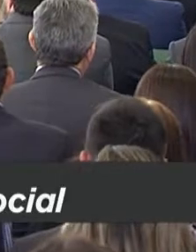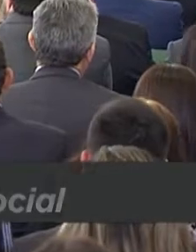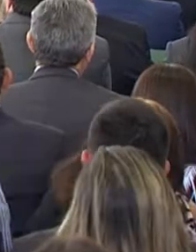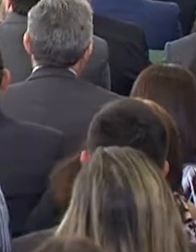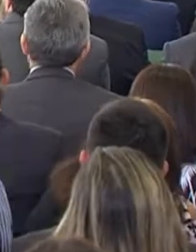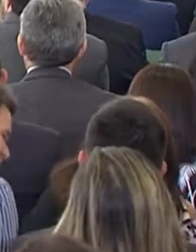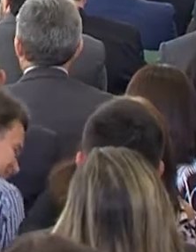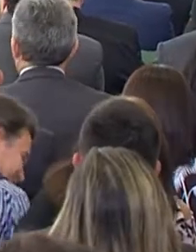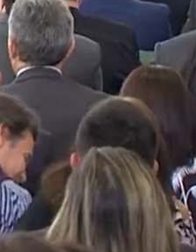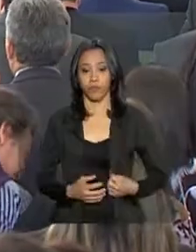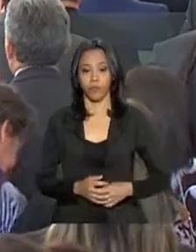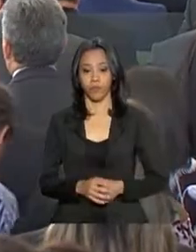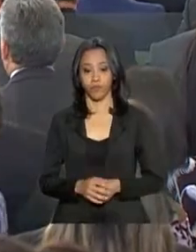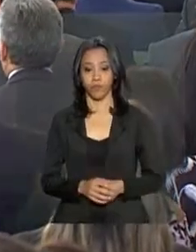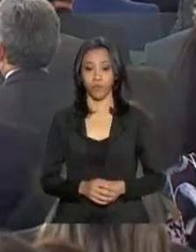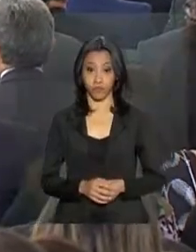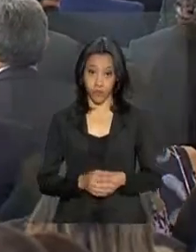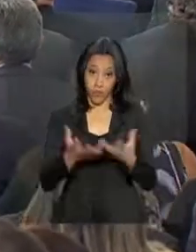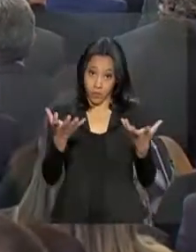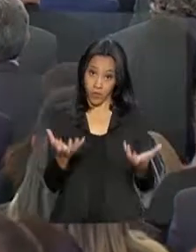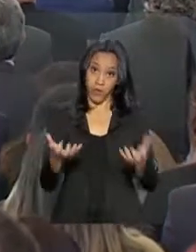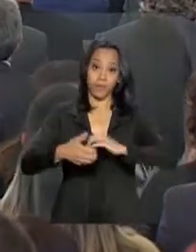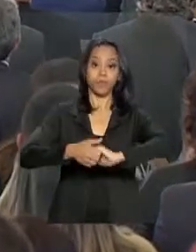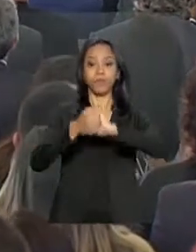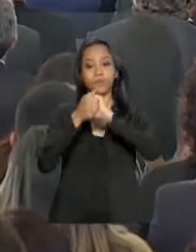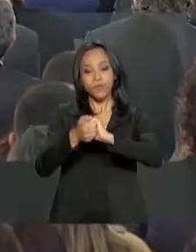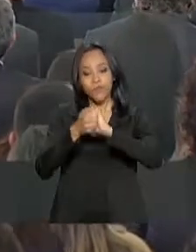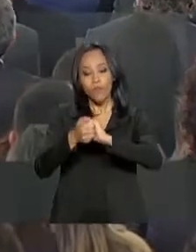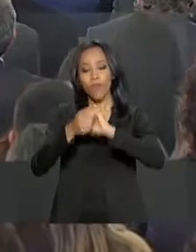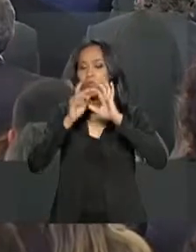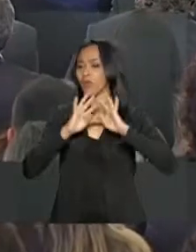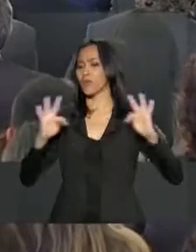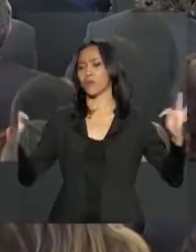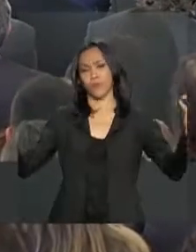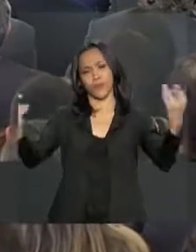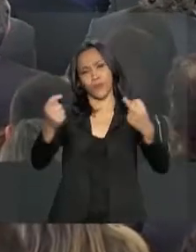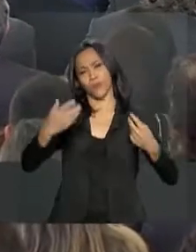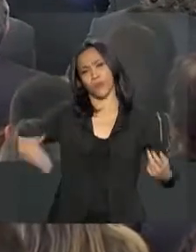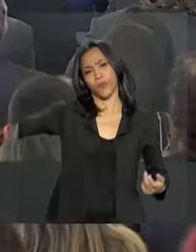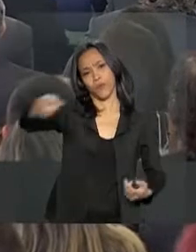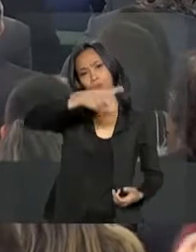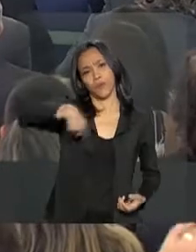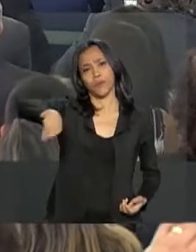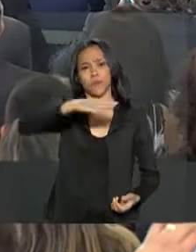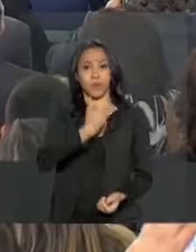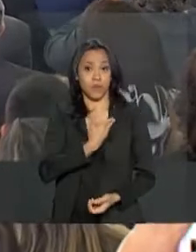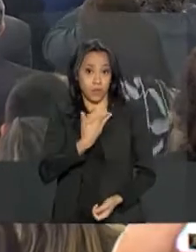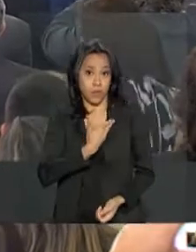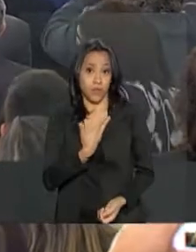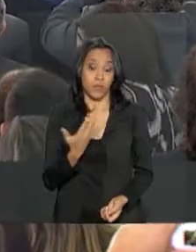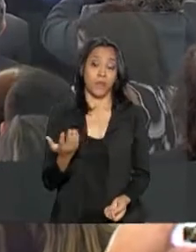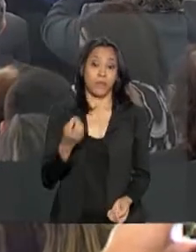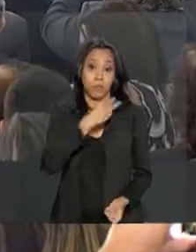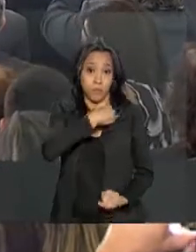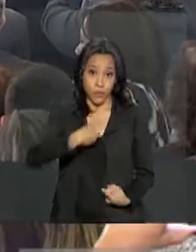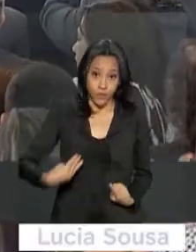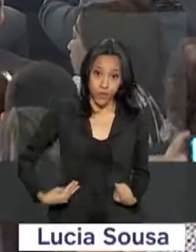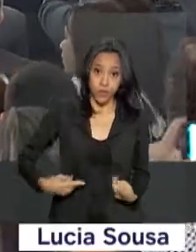eu quero cumprimentar a todos os amigos ministros senadores